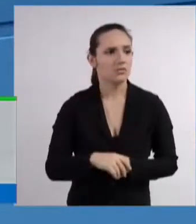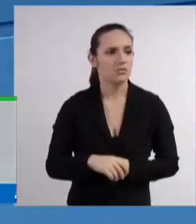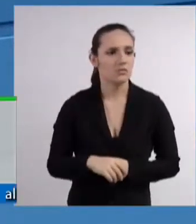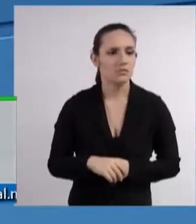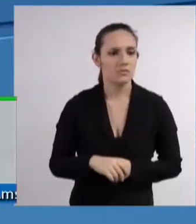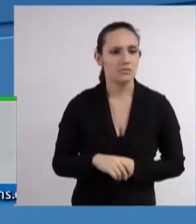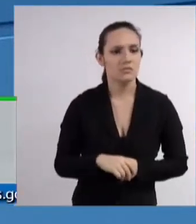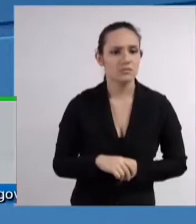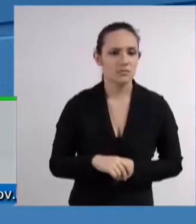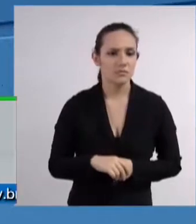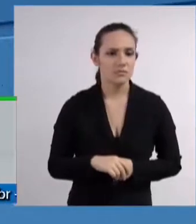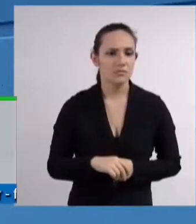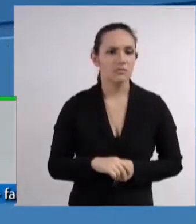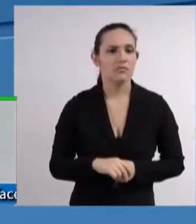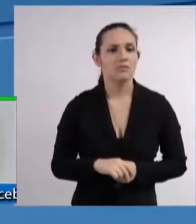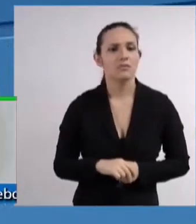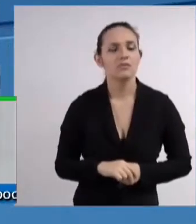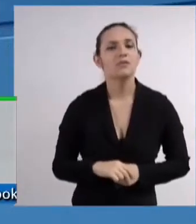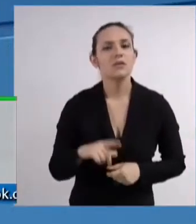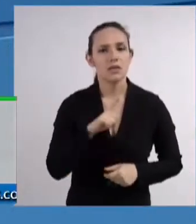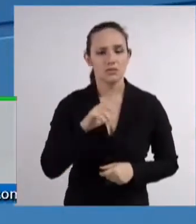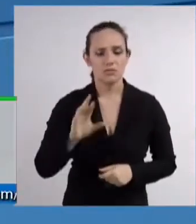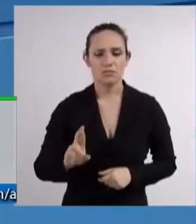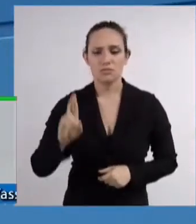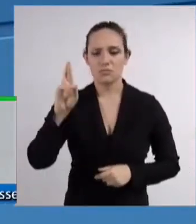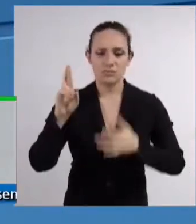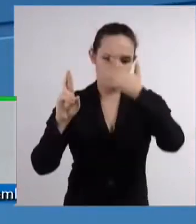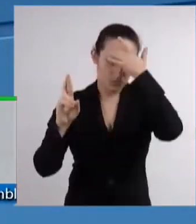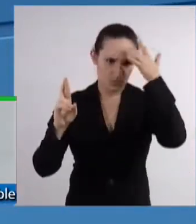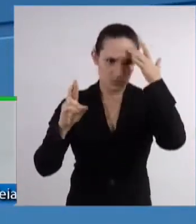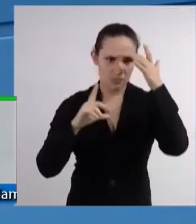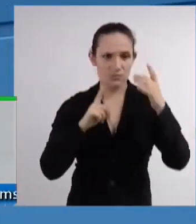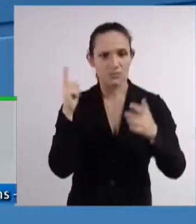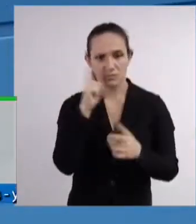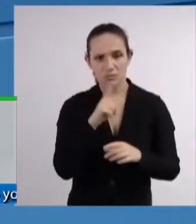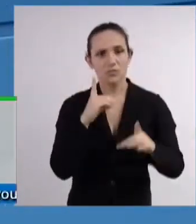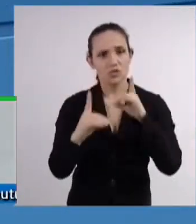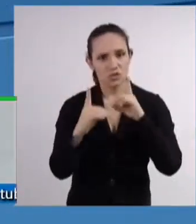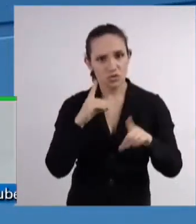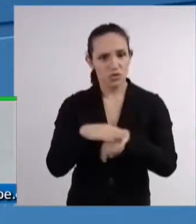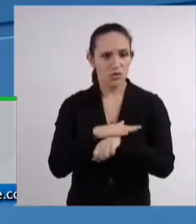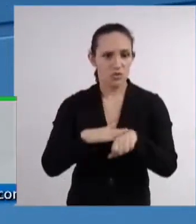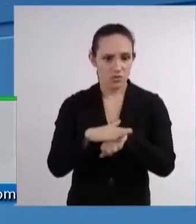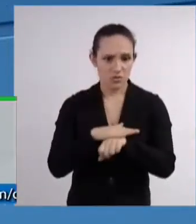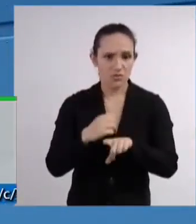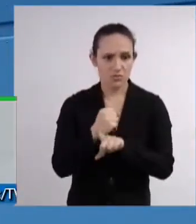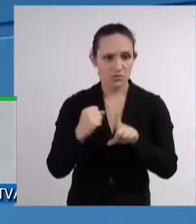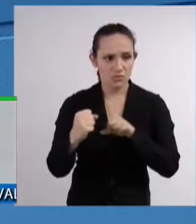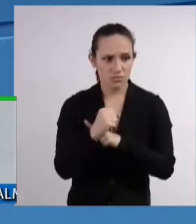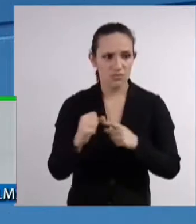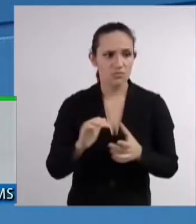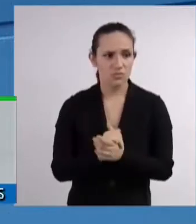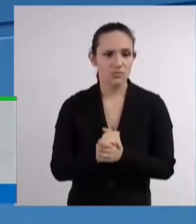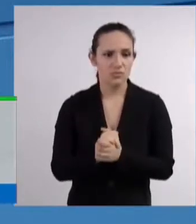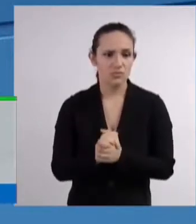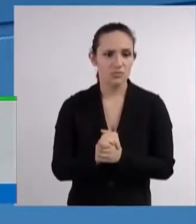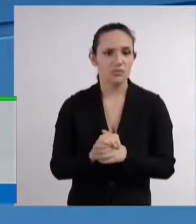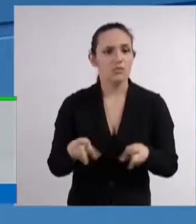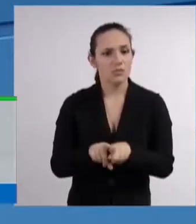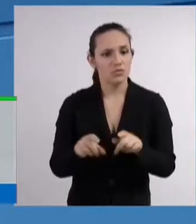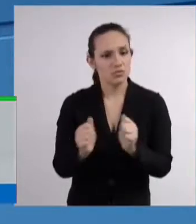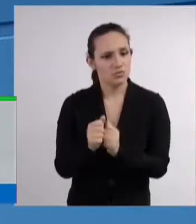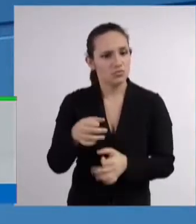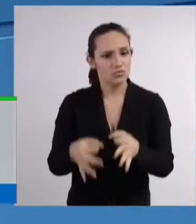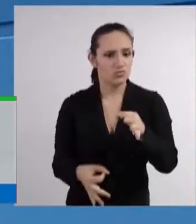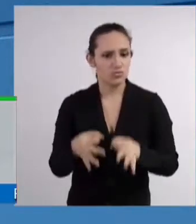é ser um gestor que tiver a capacidade de dialogar com a sociedade, com os setores envolvidos, com o judiciário para que